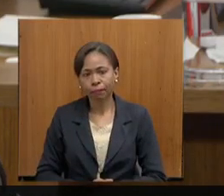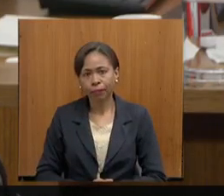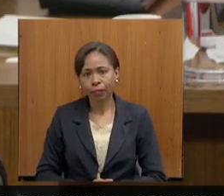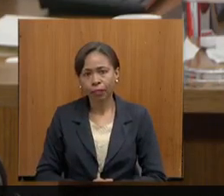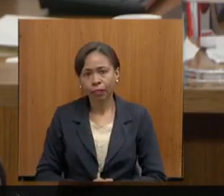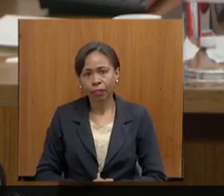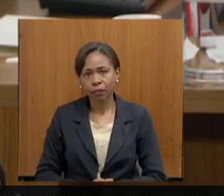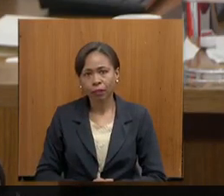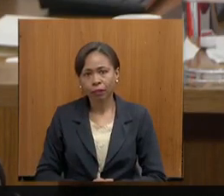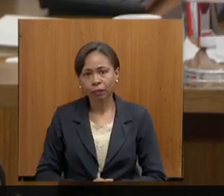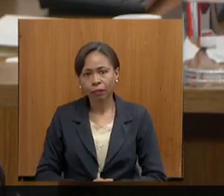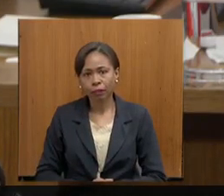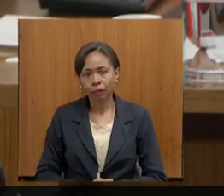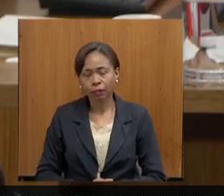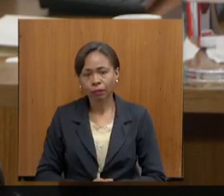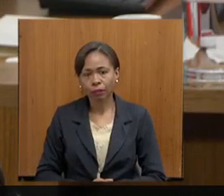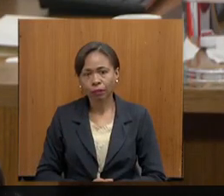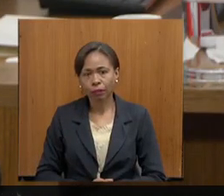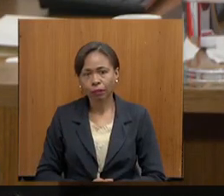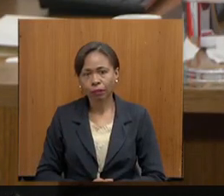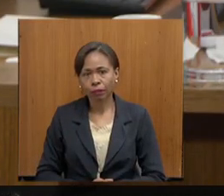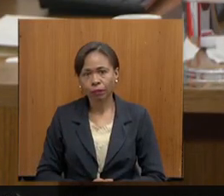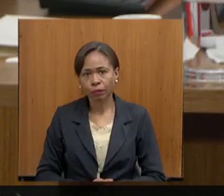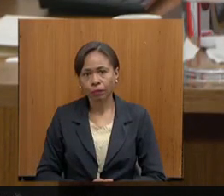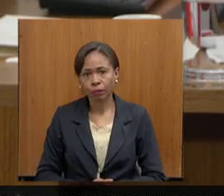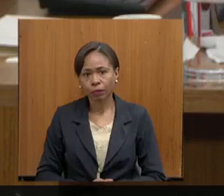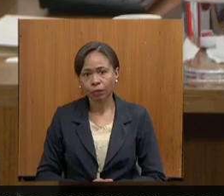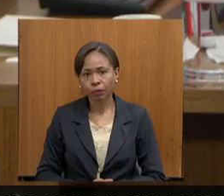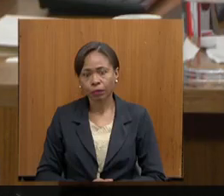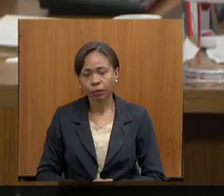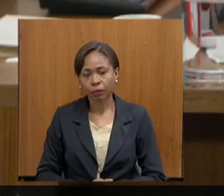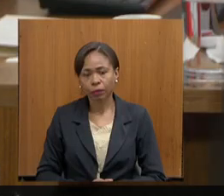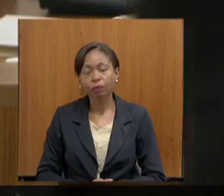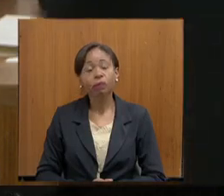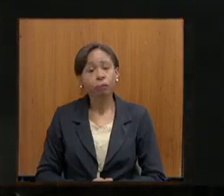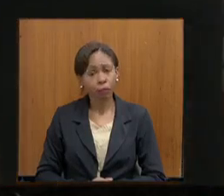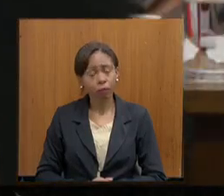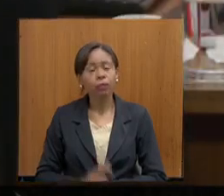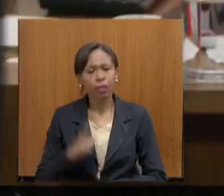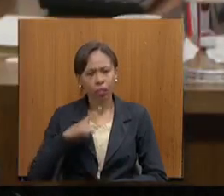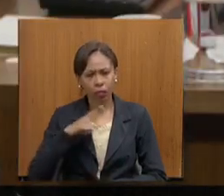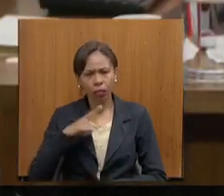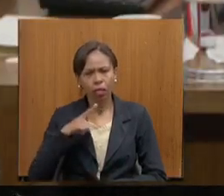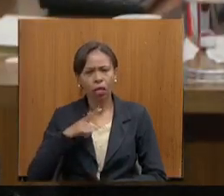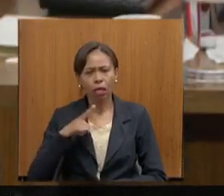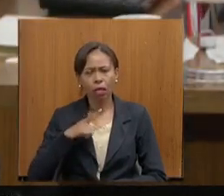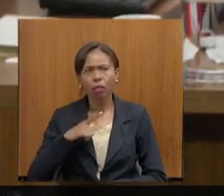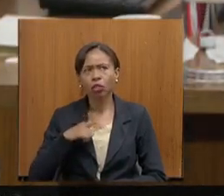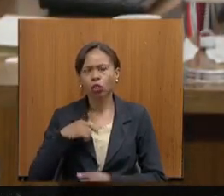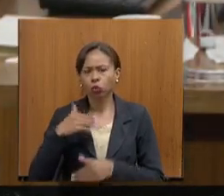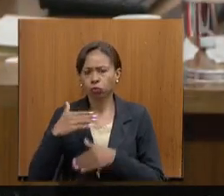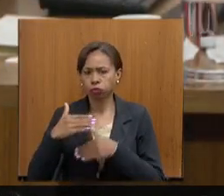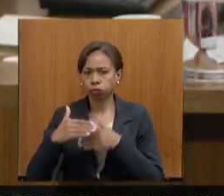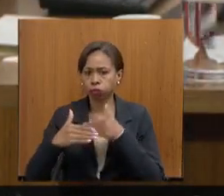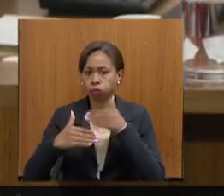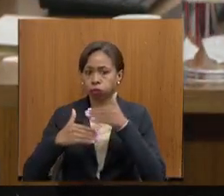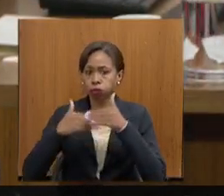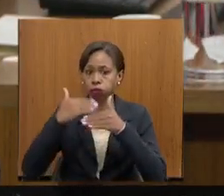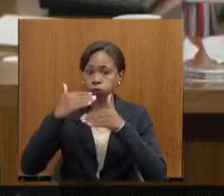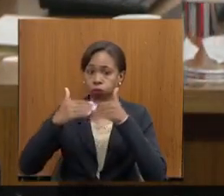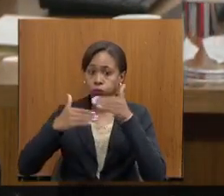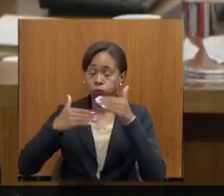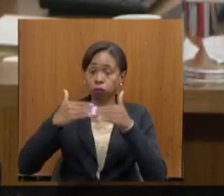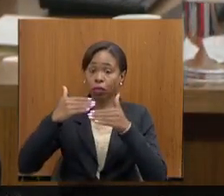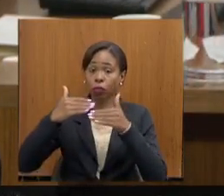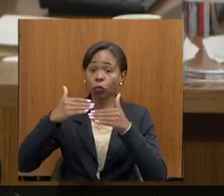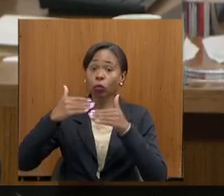que além né de todo esse crescimento em foto-voltaica